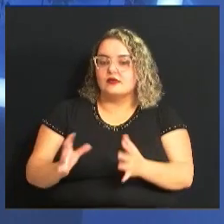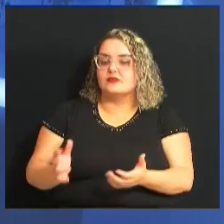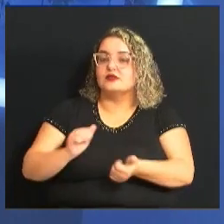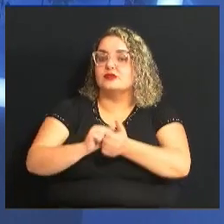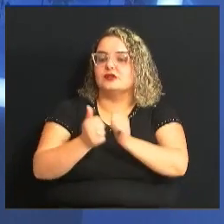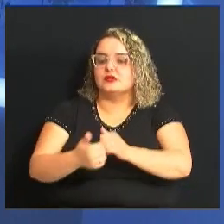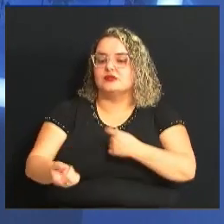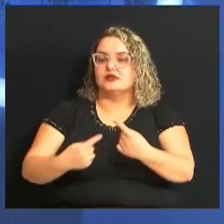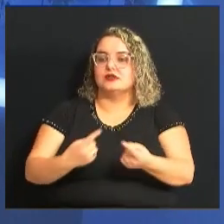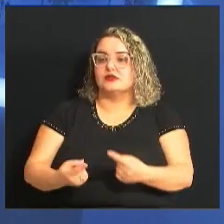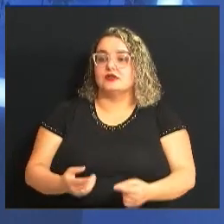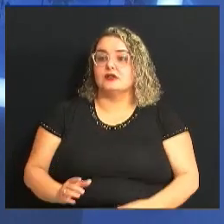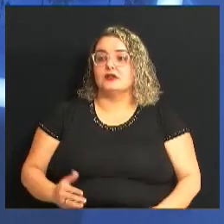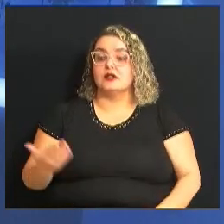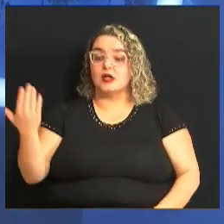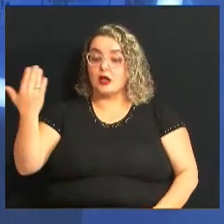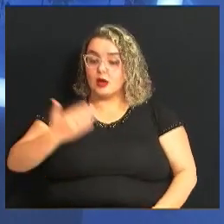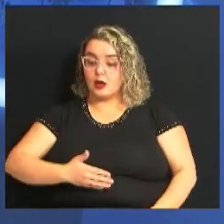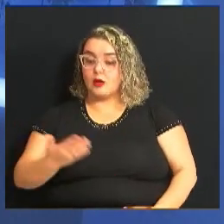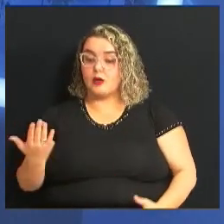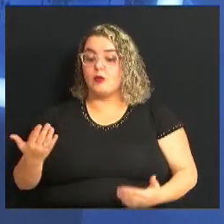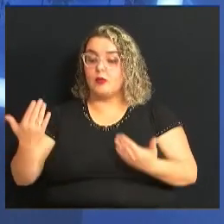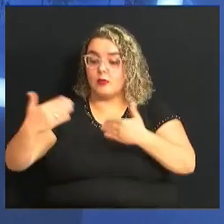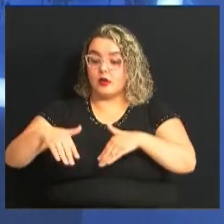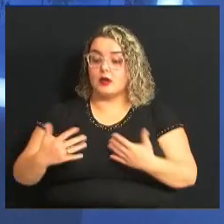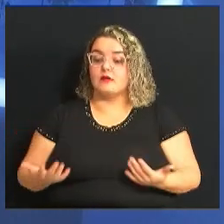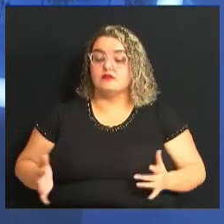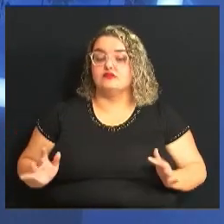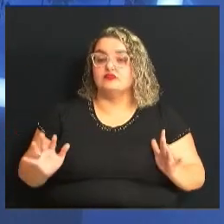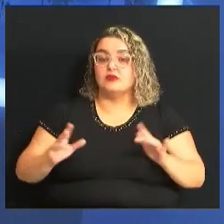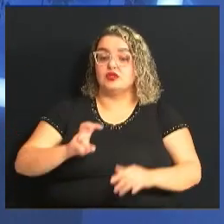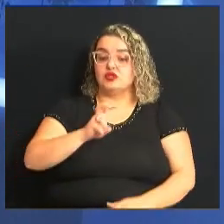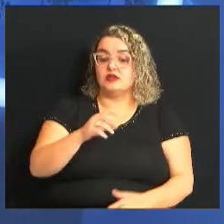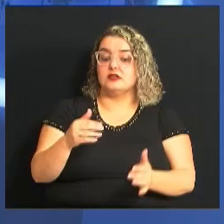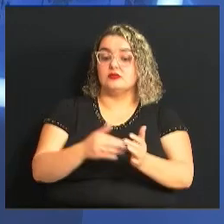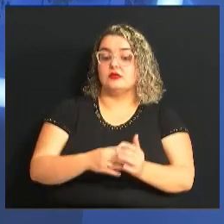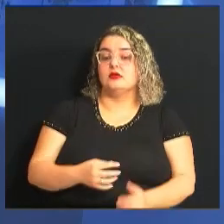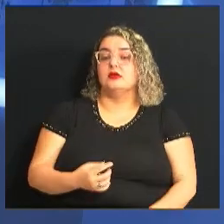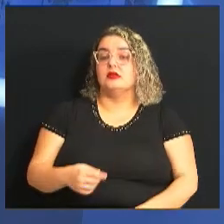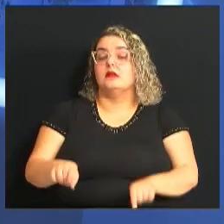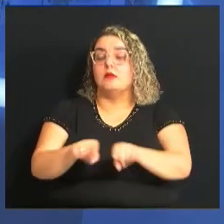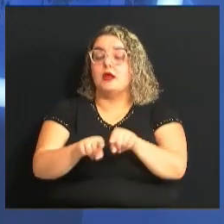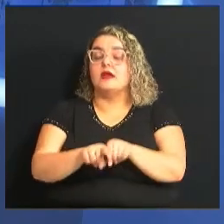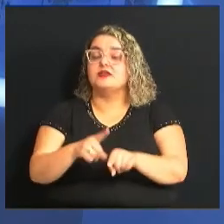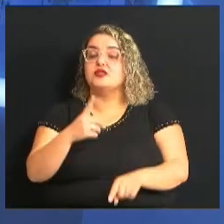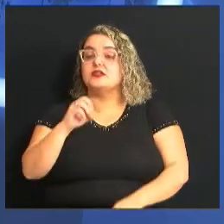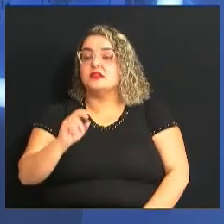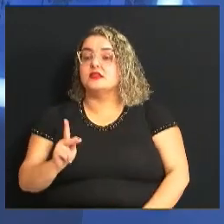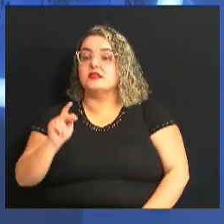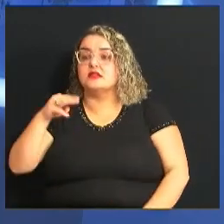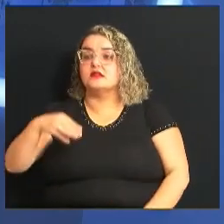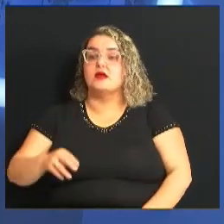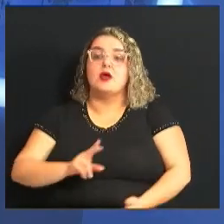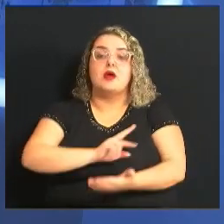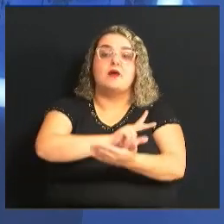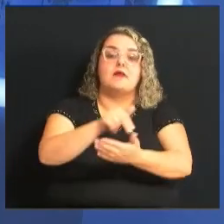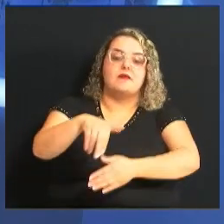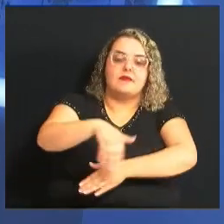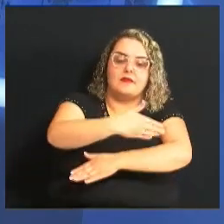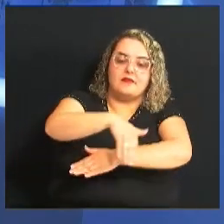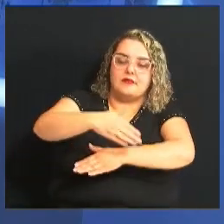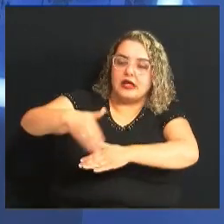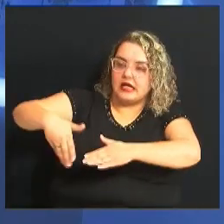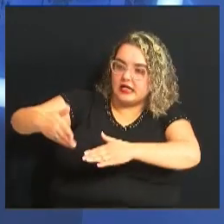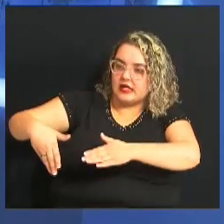prova de corrida e caminhada de 5 e 10 quilômetros e o trajeto será pela Glicério, Moraes Salles, Irmã Serafina,